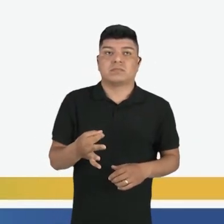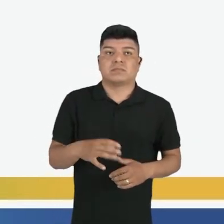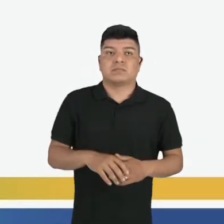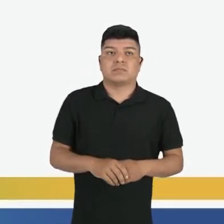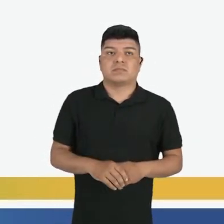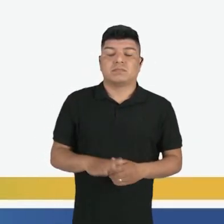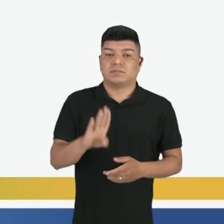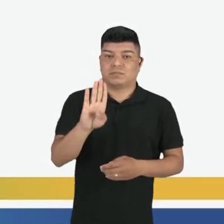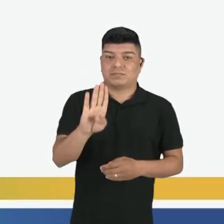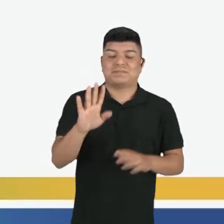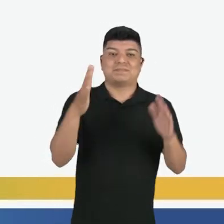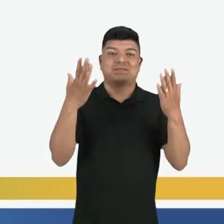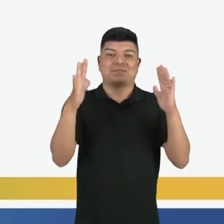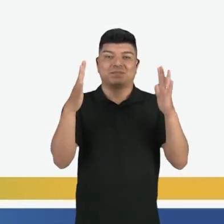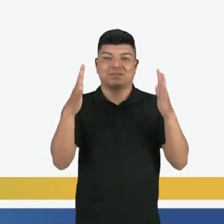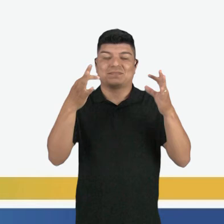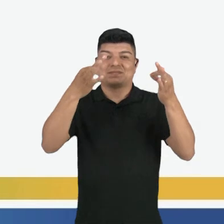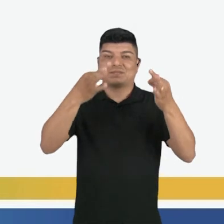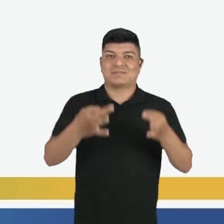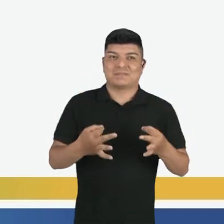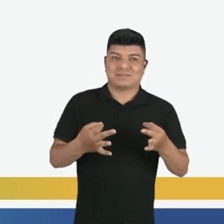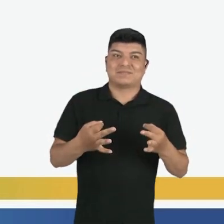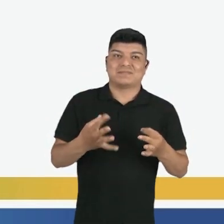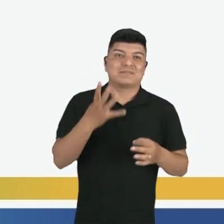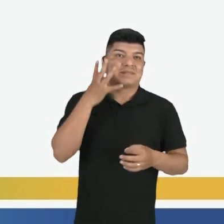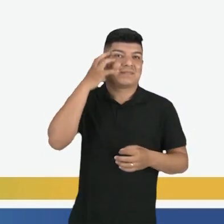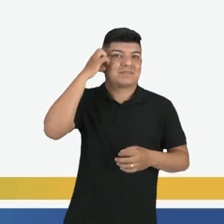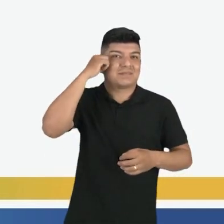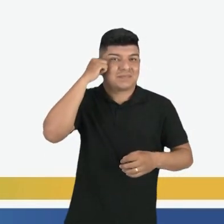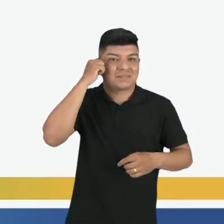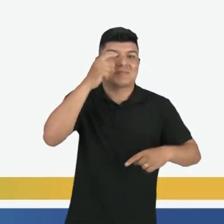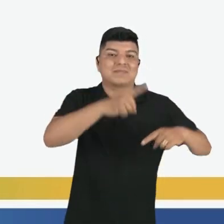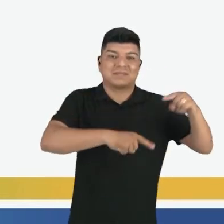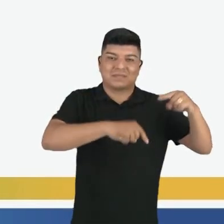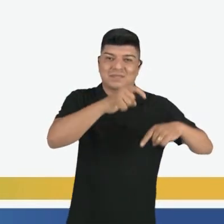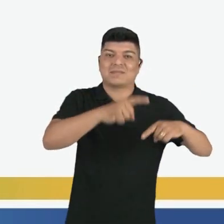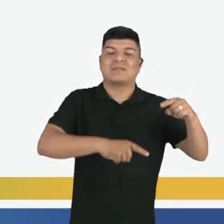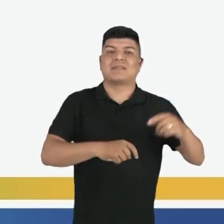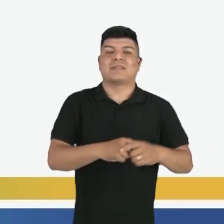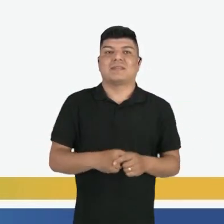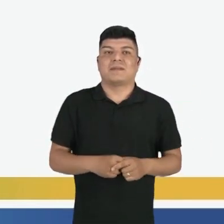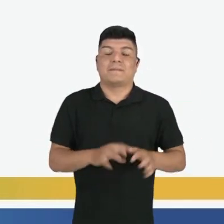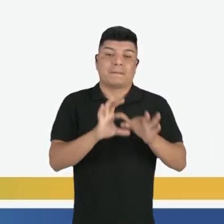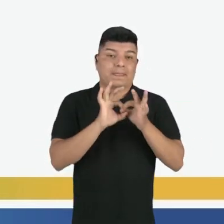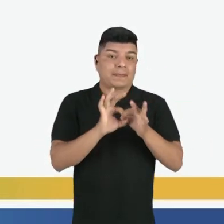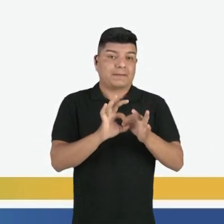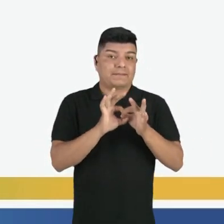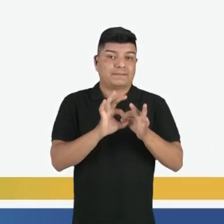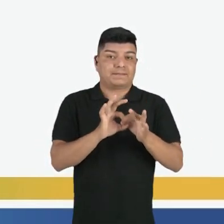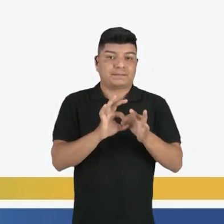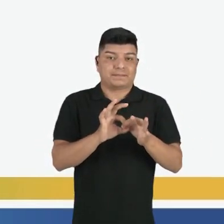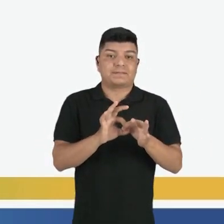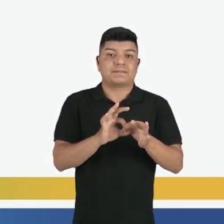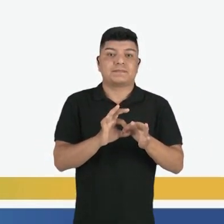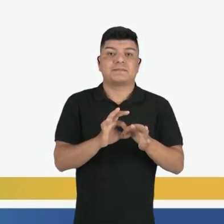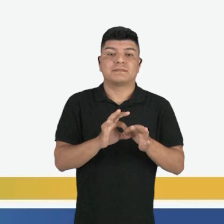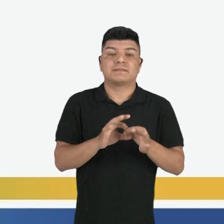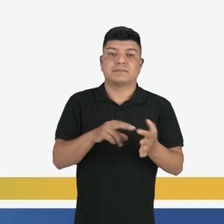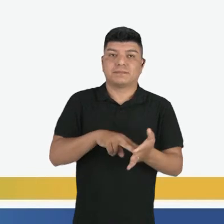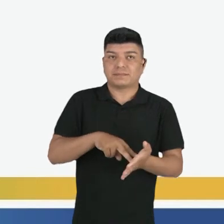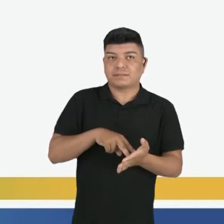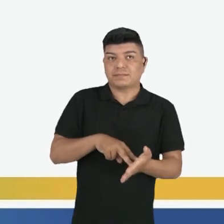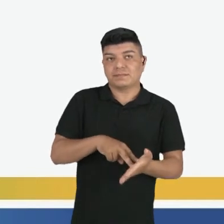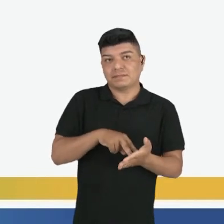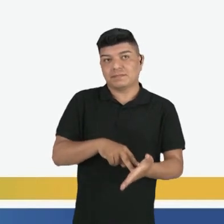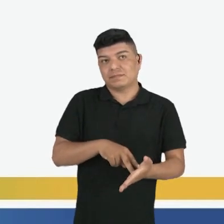letra B, tá certo, é um patrimônio material, que está ligado às edificações,